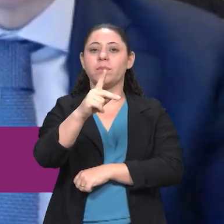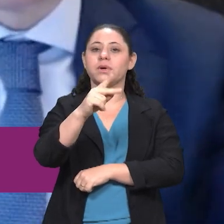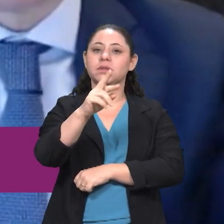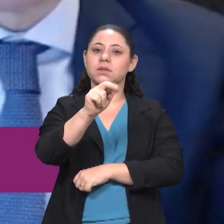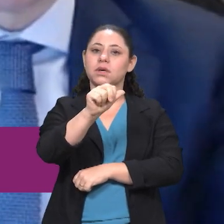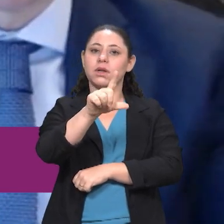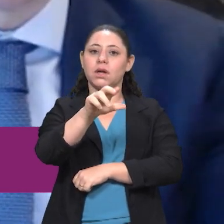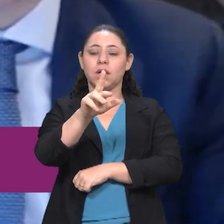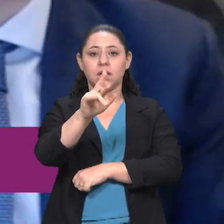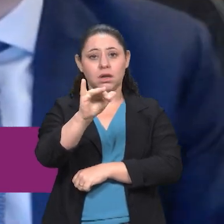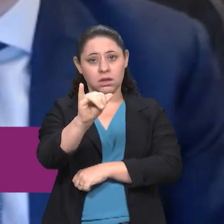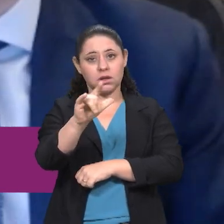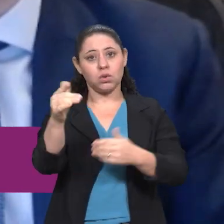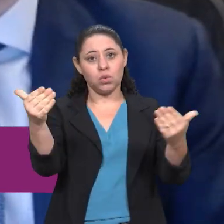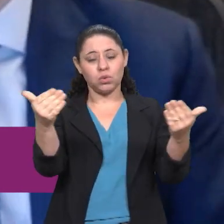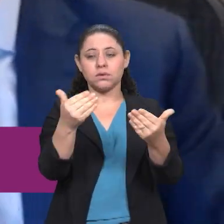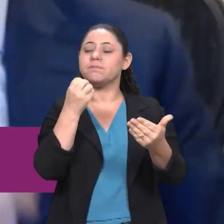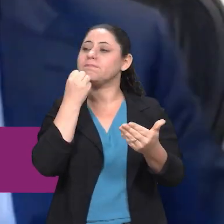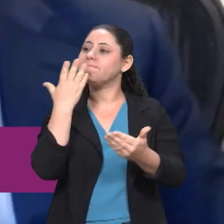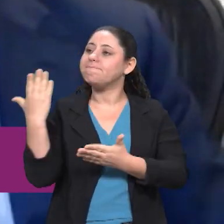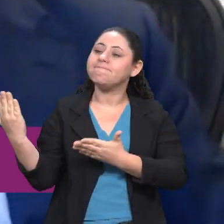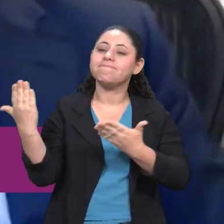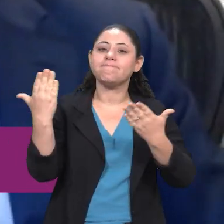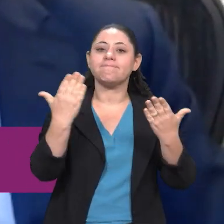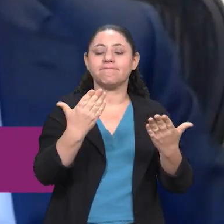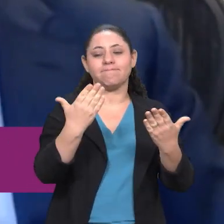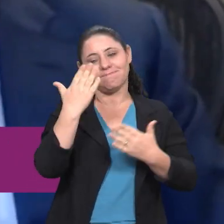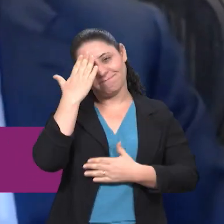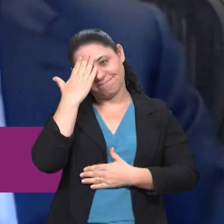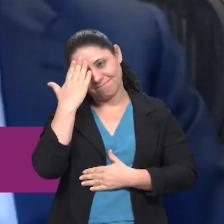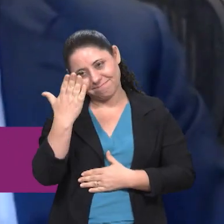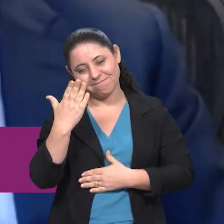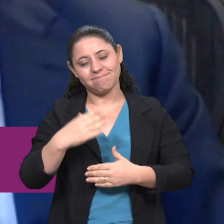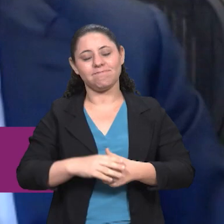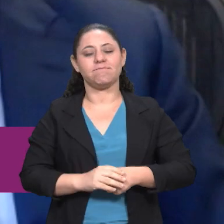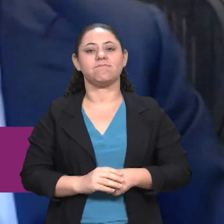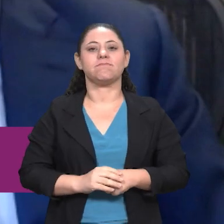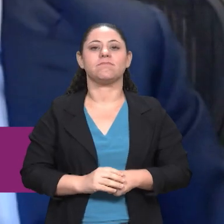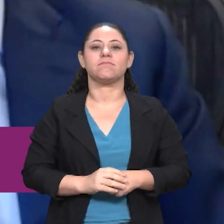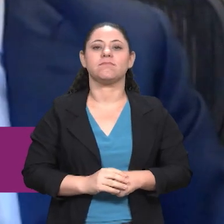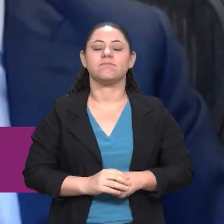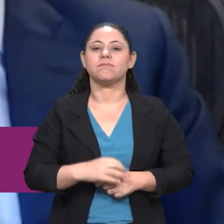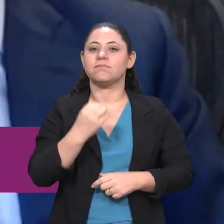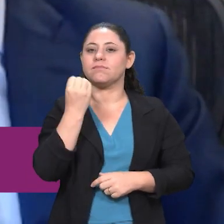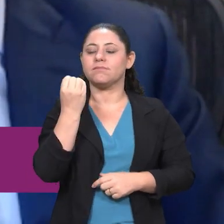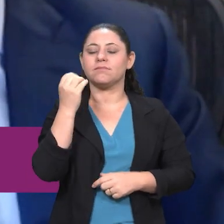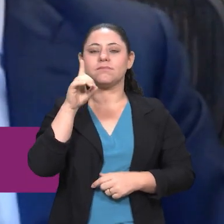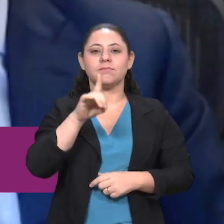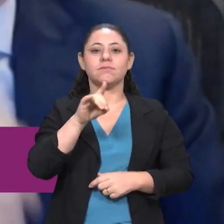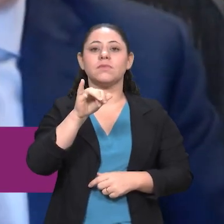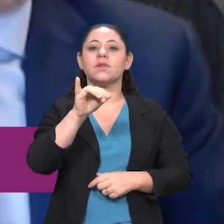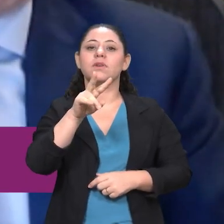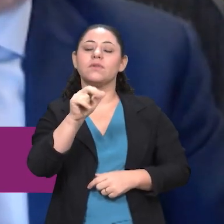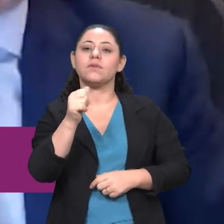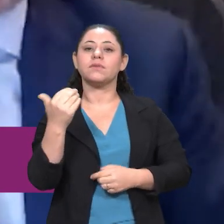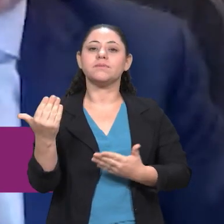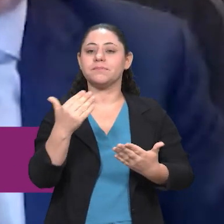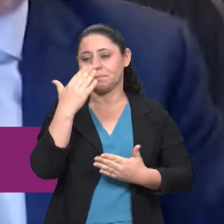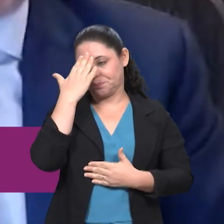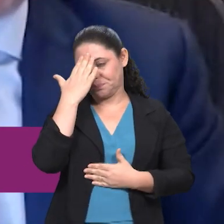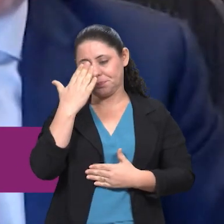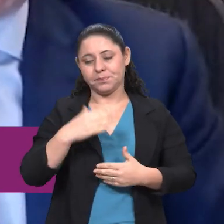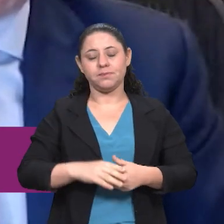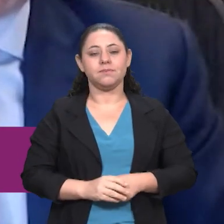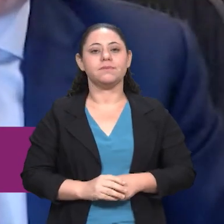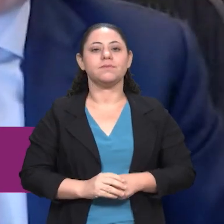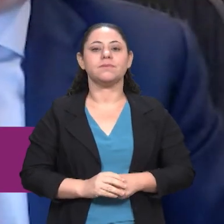Passarelli, que está com a gente hoje aqui no nosso programa. Seja muito bem-vindo, obrigada. Bom dia, Lívia, tudo bem? Muito obrigado pela